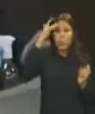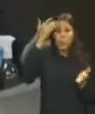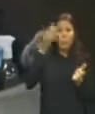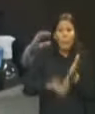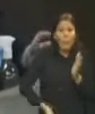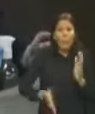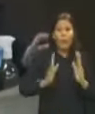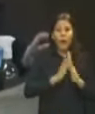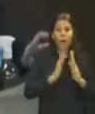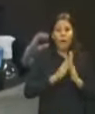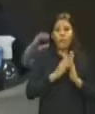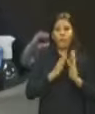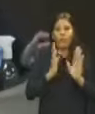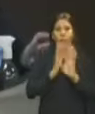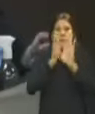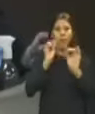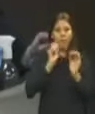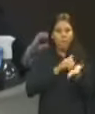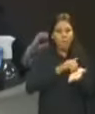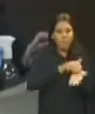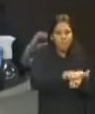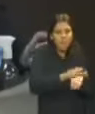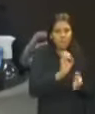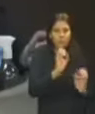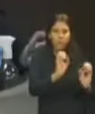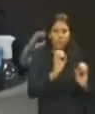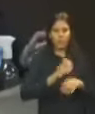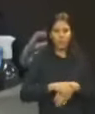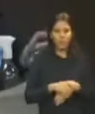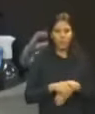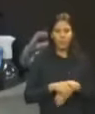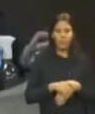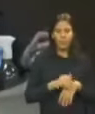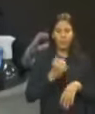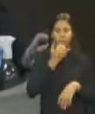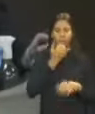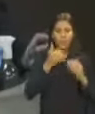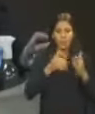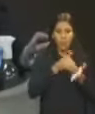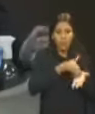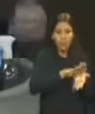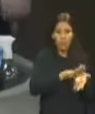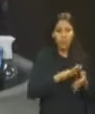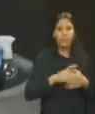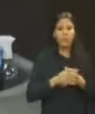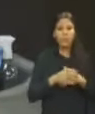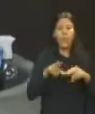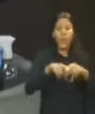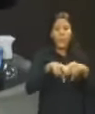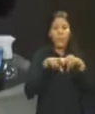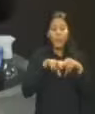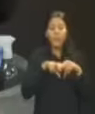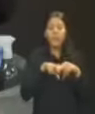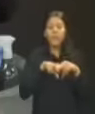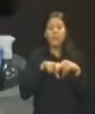por despejo, por crise econômica, né, por reintegrações de posse. Por isso mesmo,